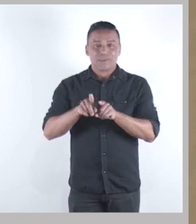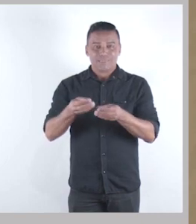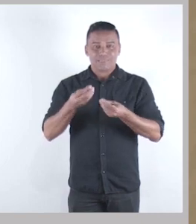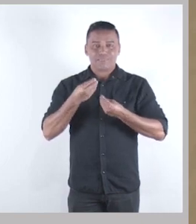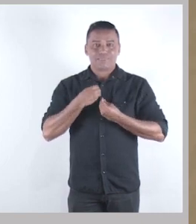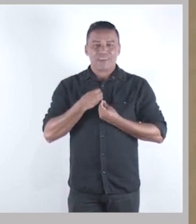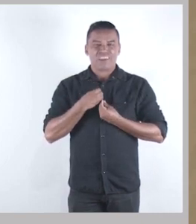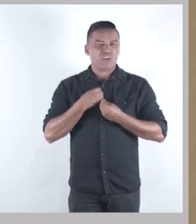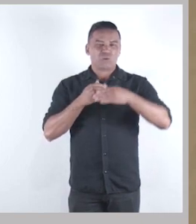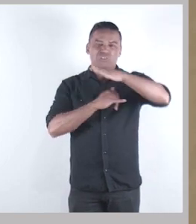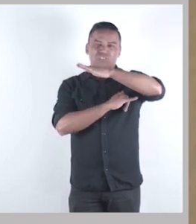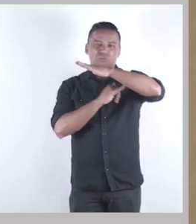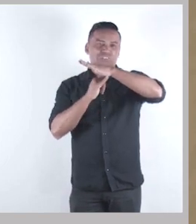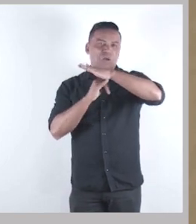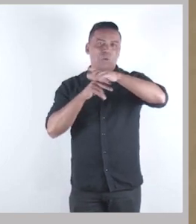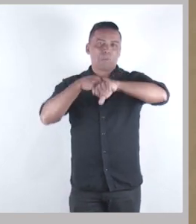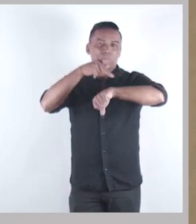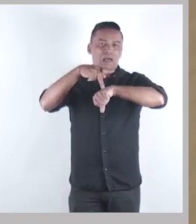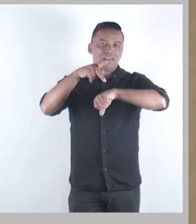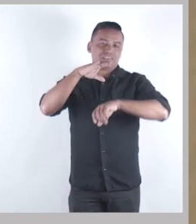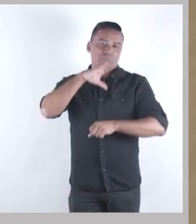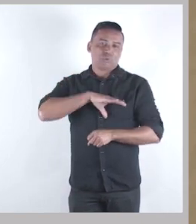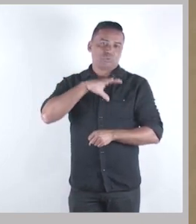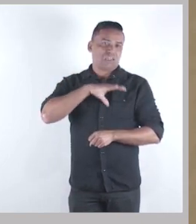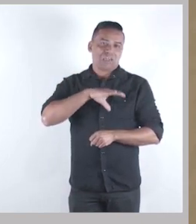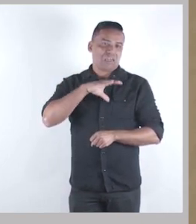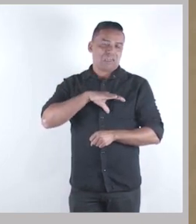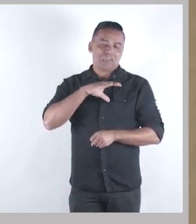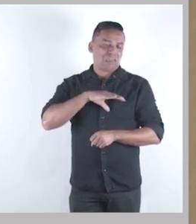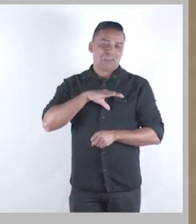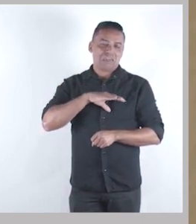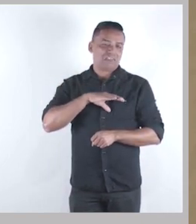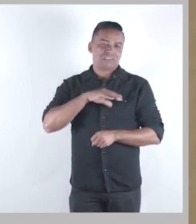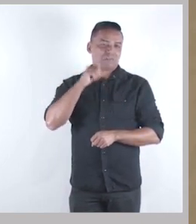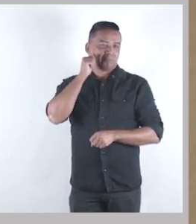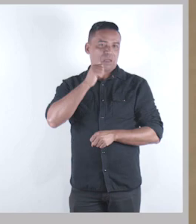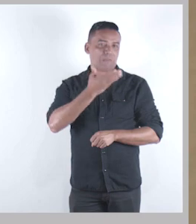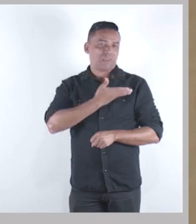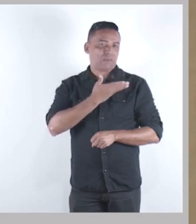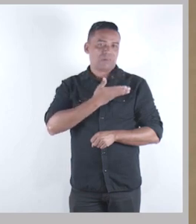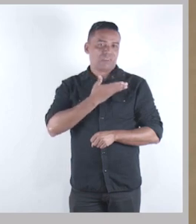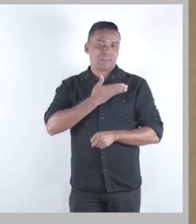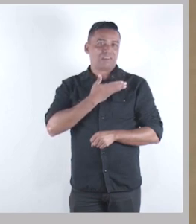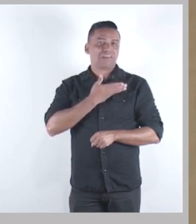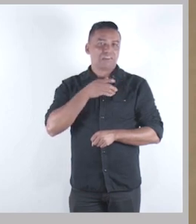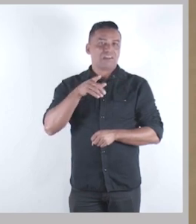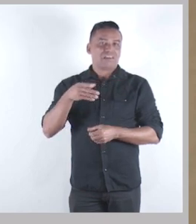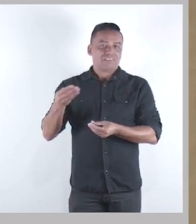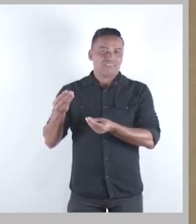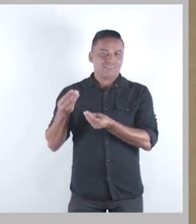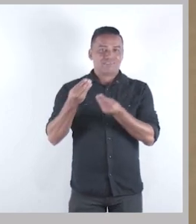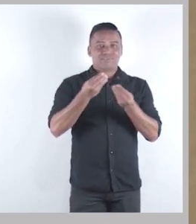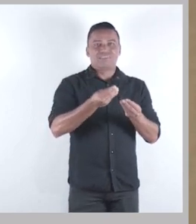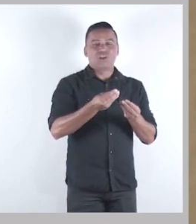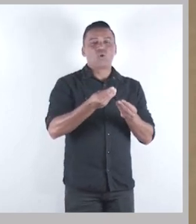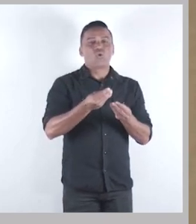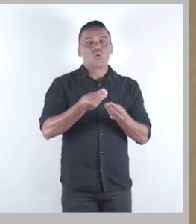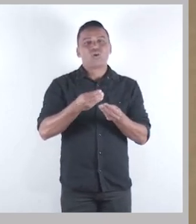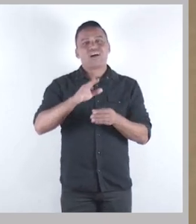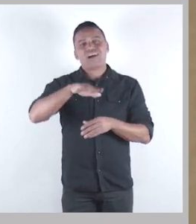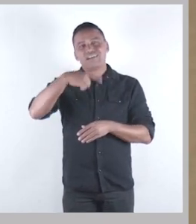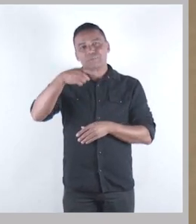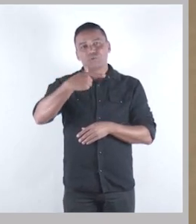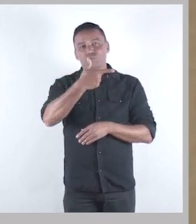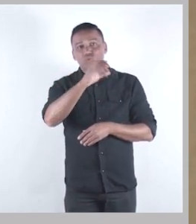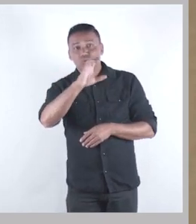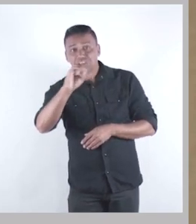creio que é uma instituição portuguesa, através de um amigo em Moçambique, que recebemos 6 livros. Depois recebemos mais de 200 e tal